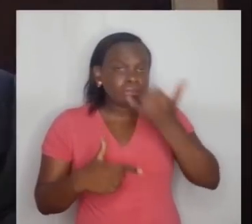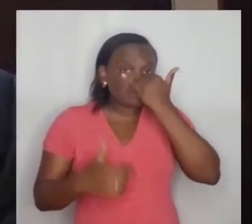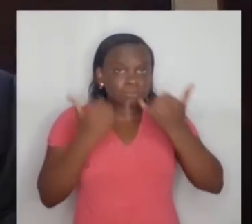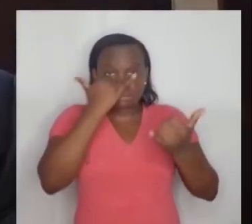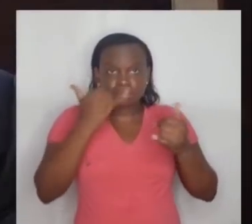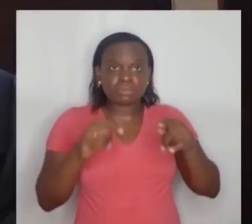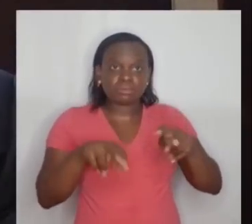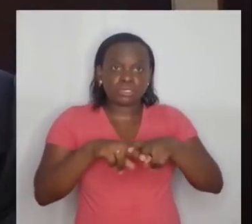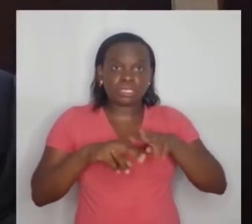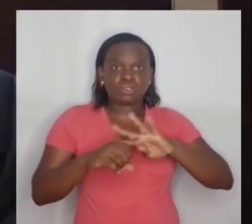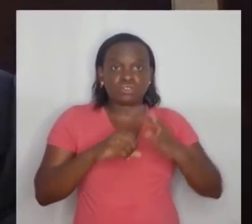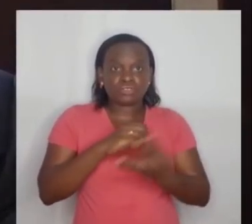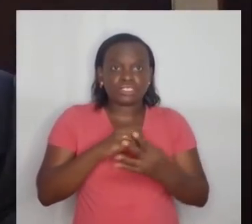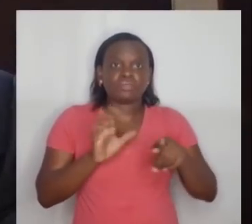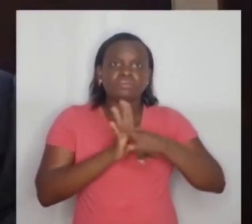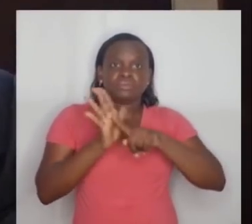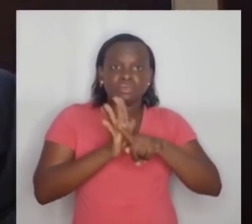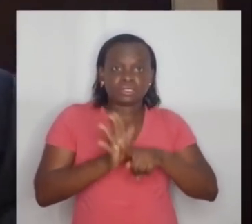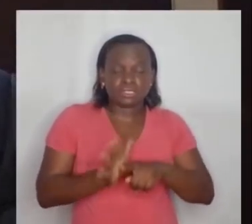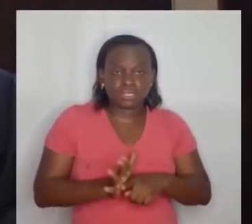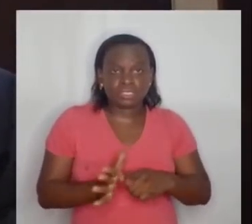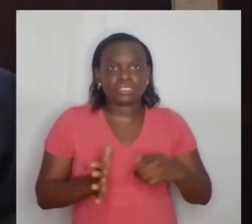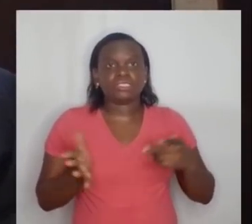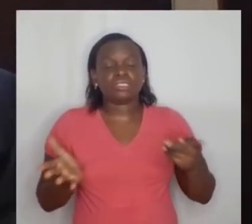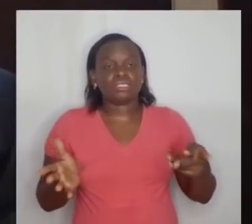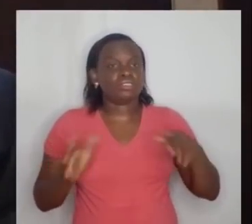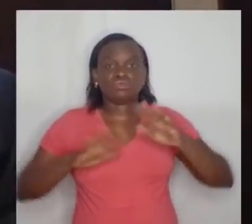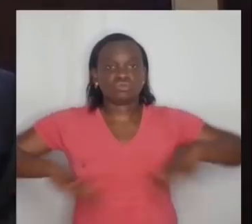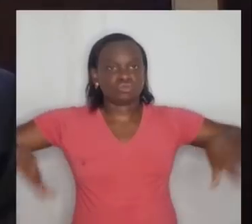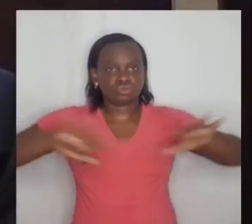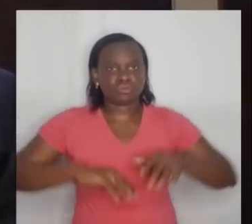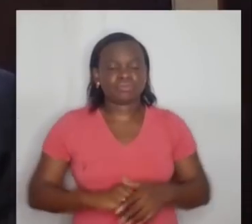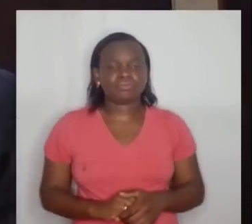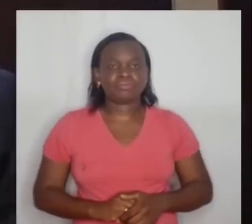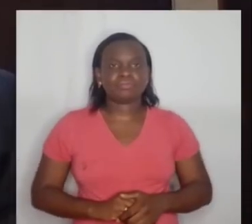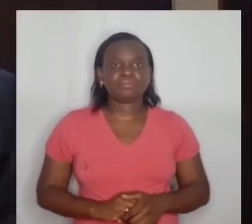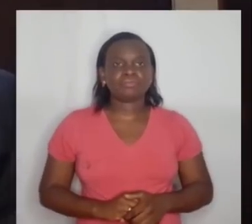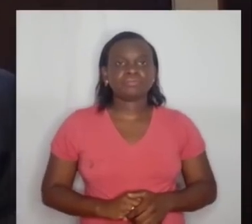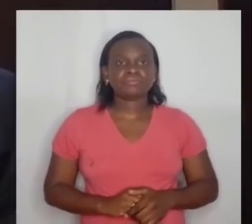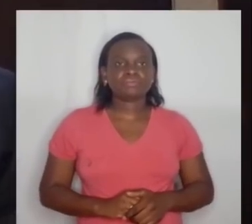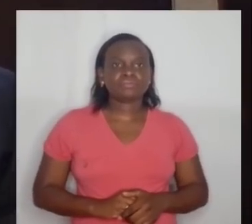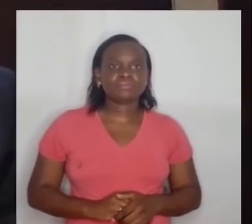da Covid-19 para a pesquisa em termos gerais.